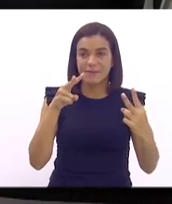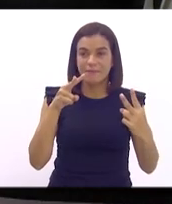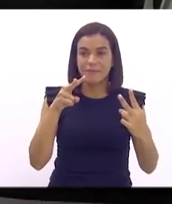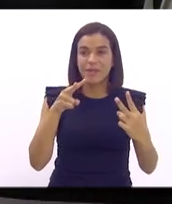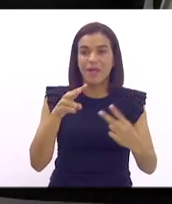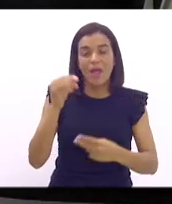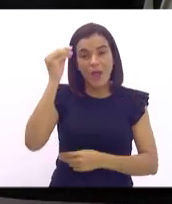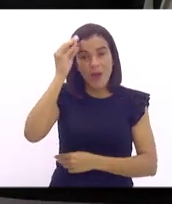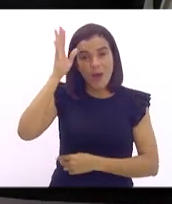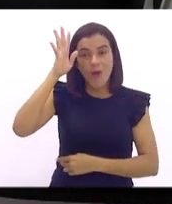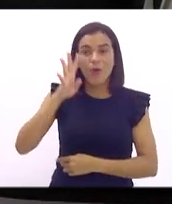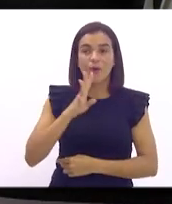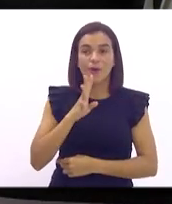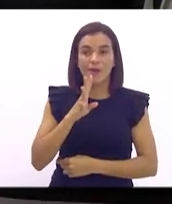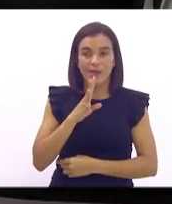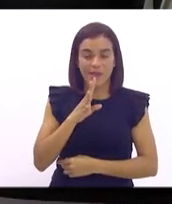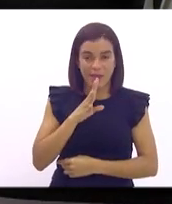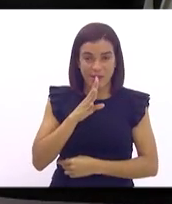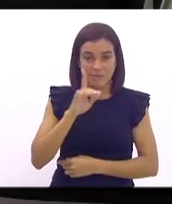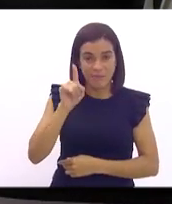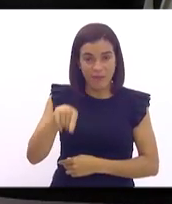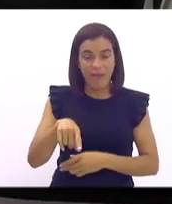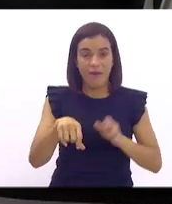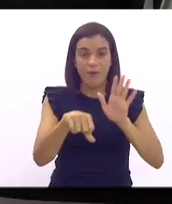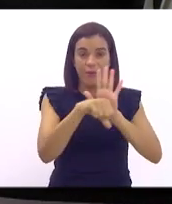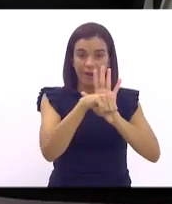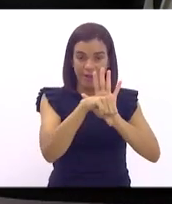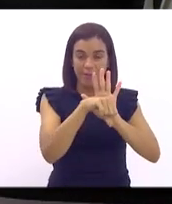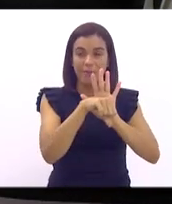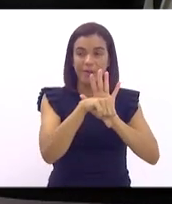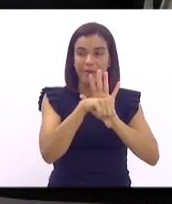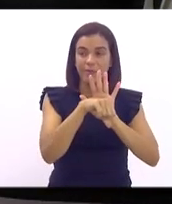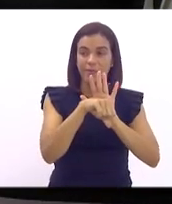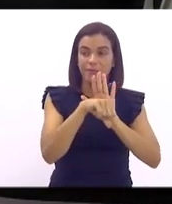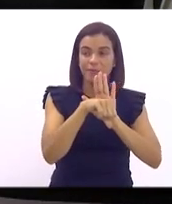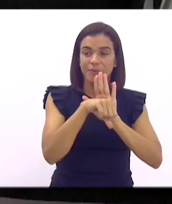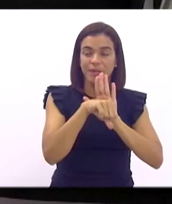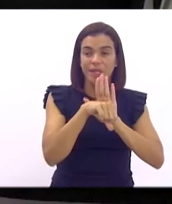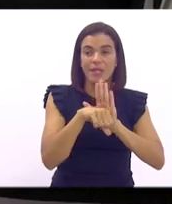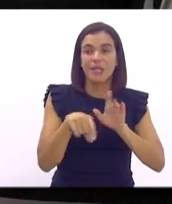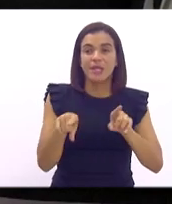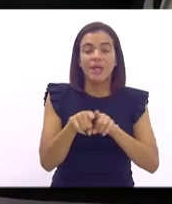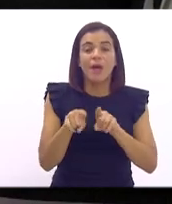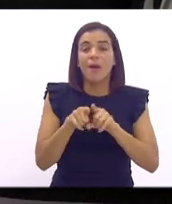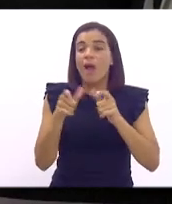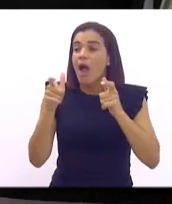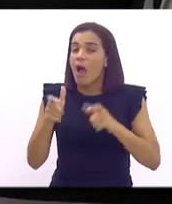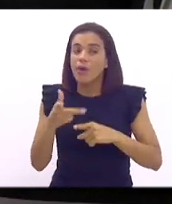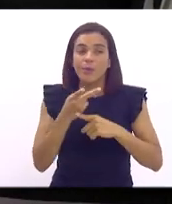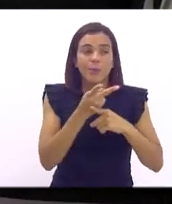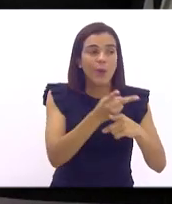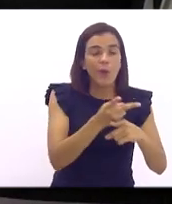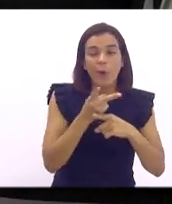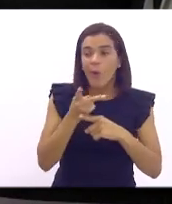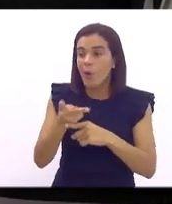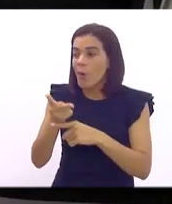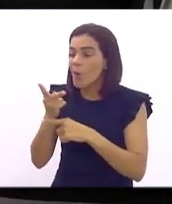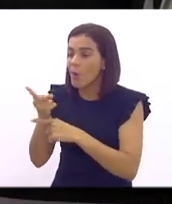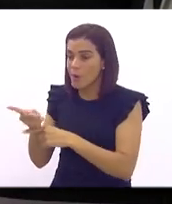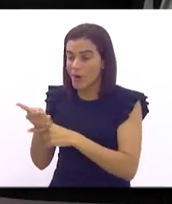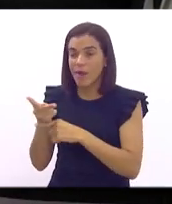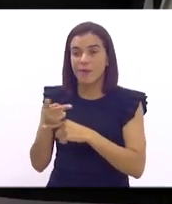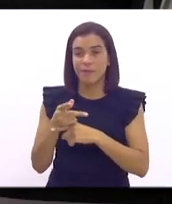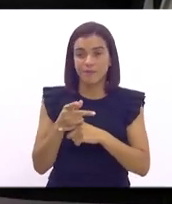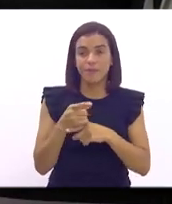o conhecimento disso enquanto um crime, né? O conhecimento da pessoa que, onde procurar, o conhecimento de quem ouve para